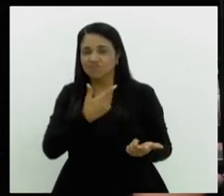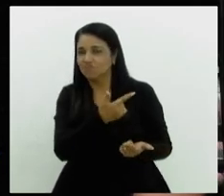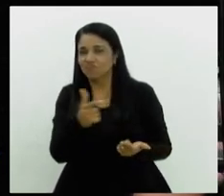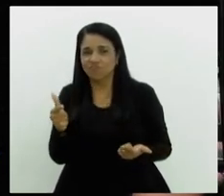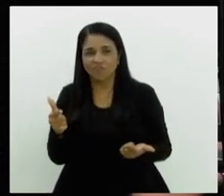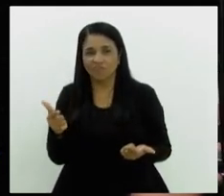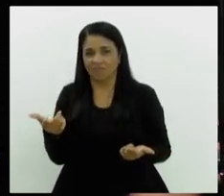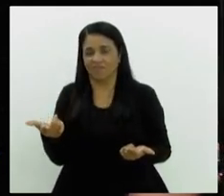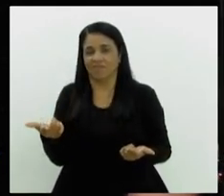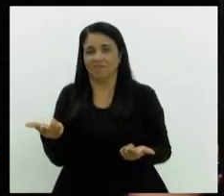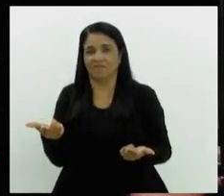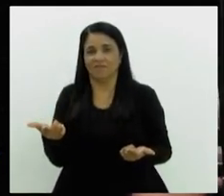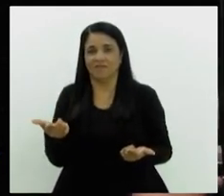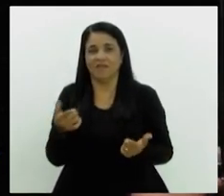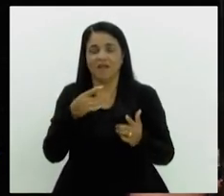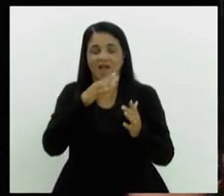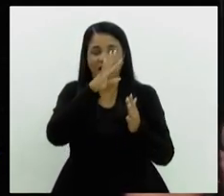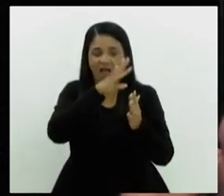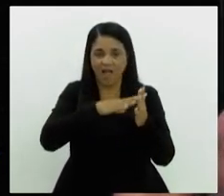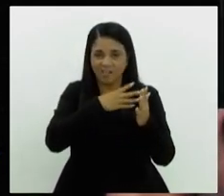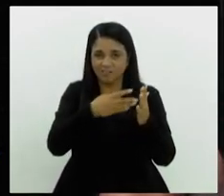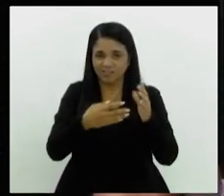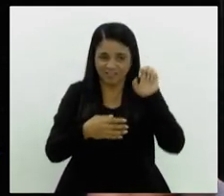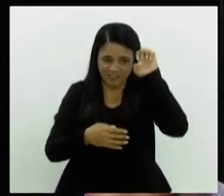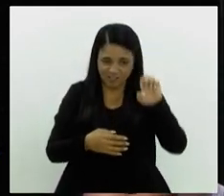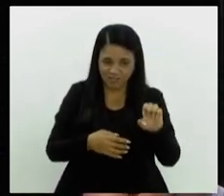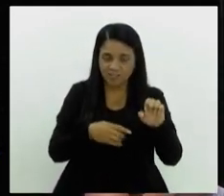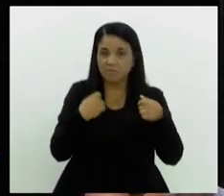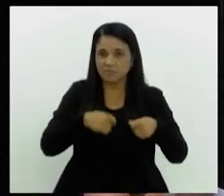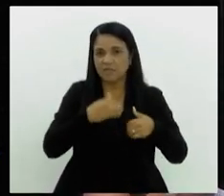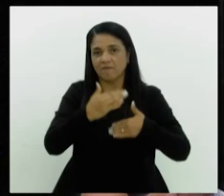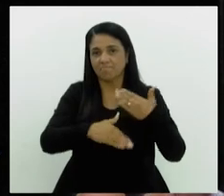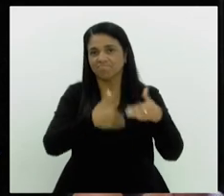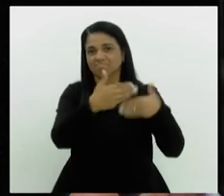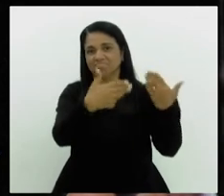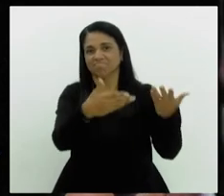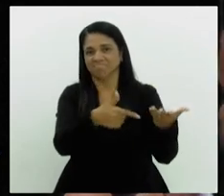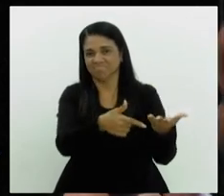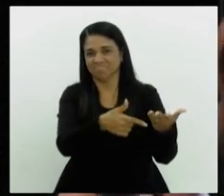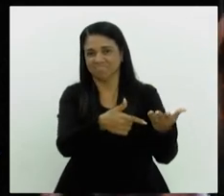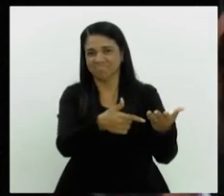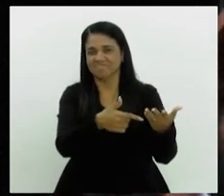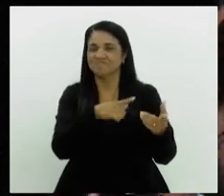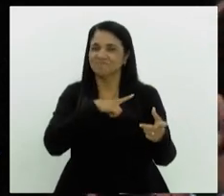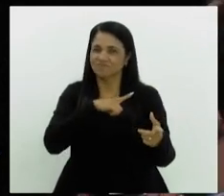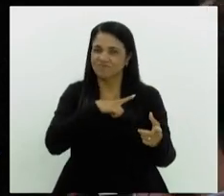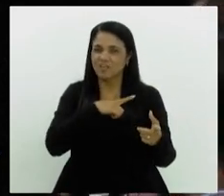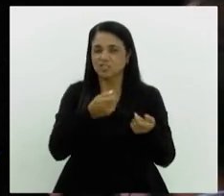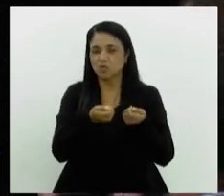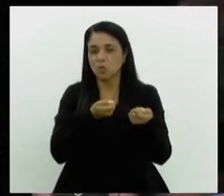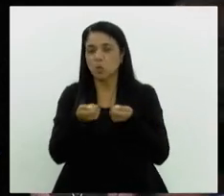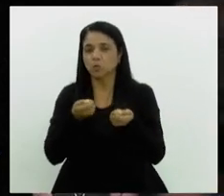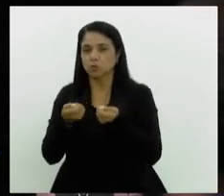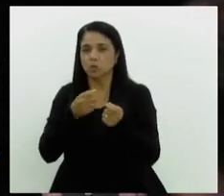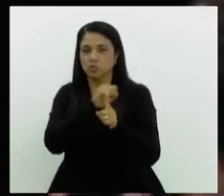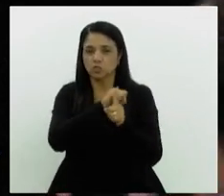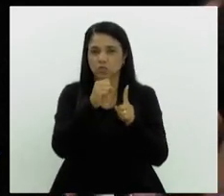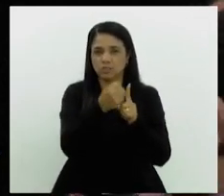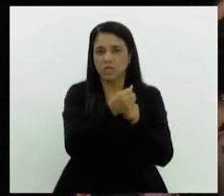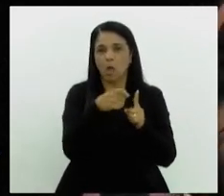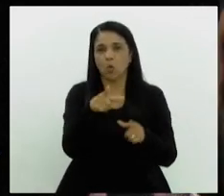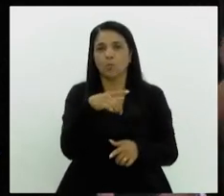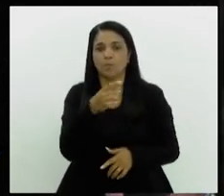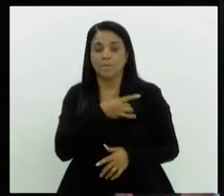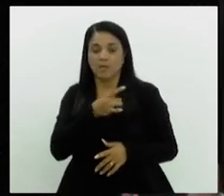a agenda da esquerda avançasse. Era necessário que eles tivessem o maior controle social por meio do